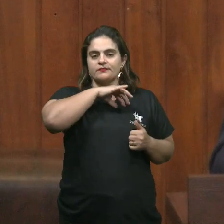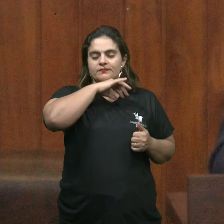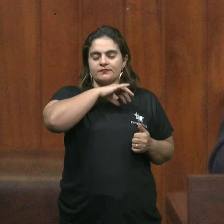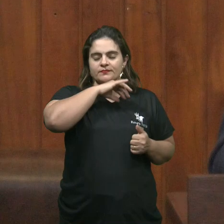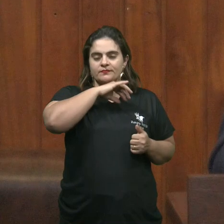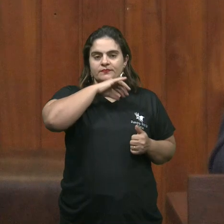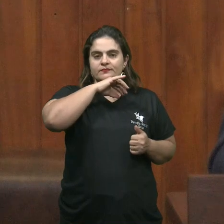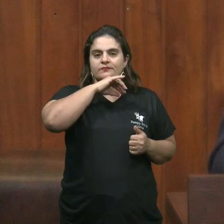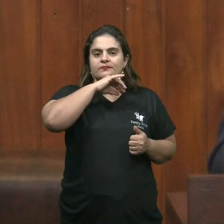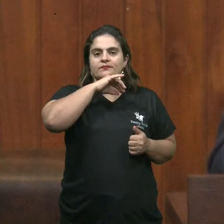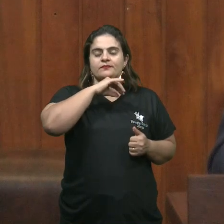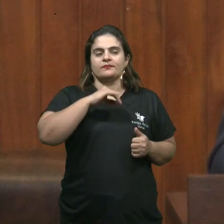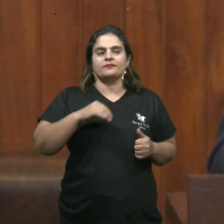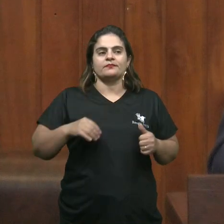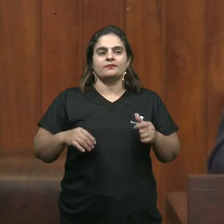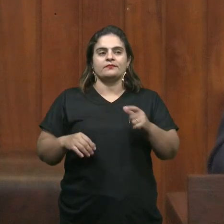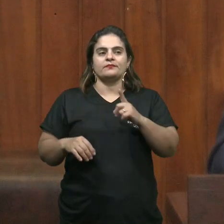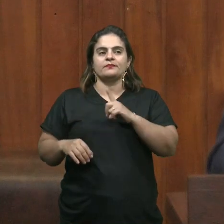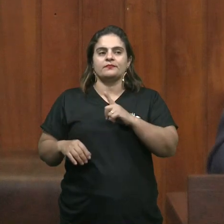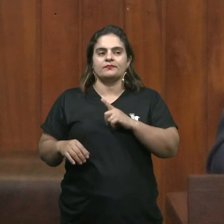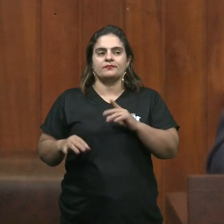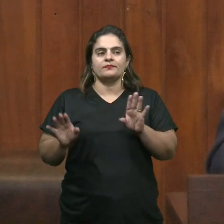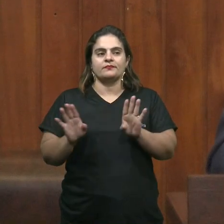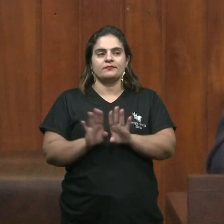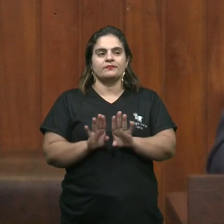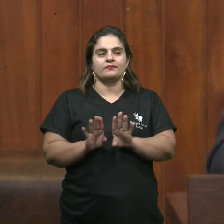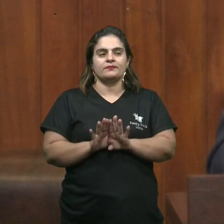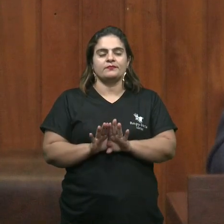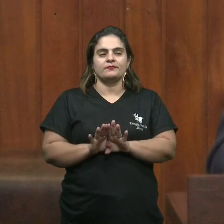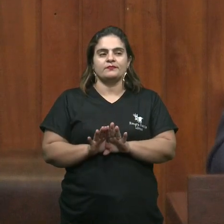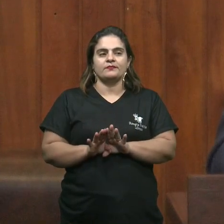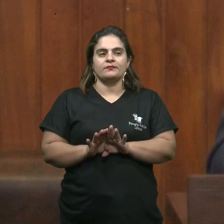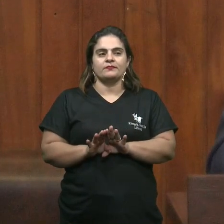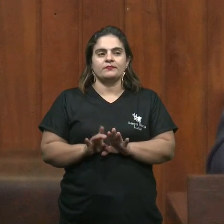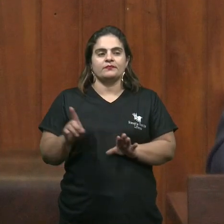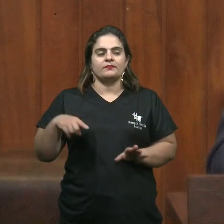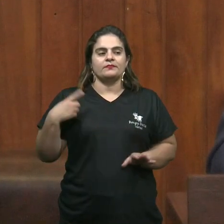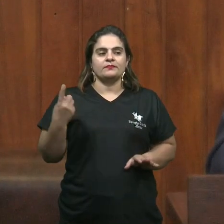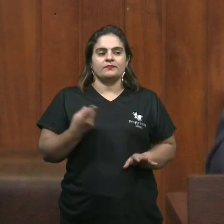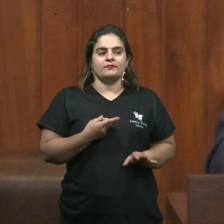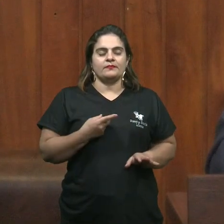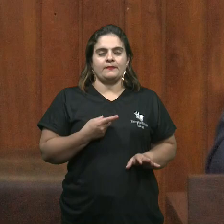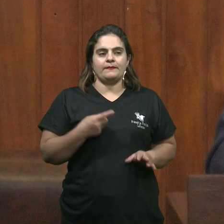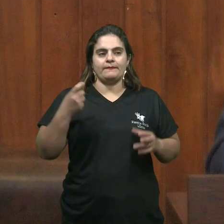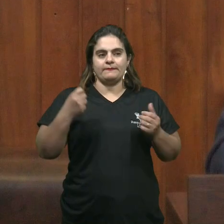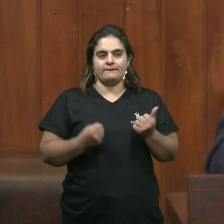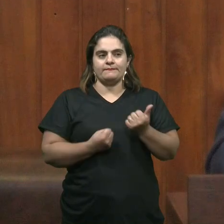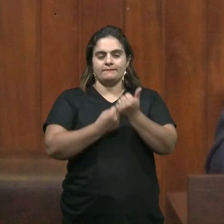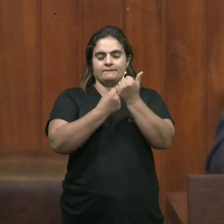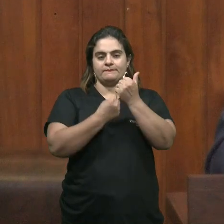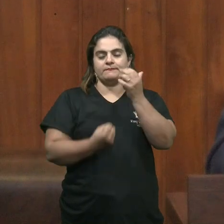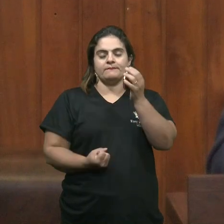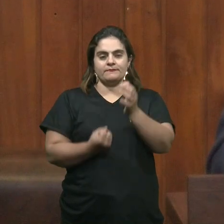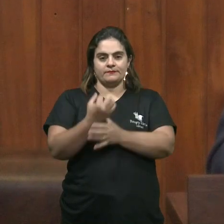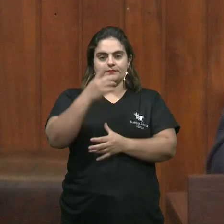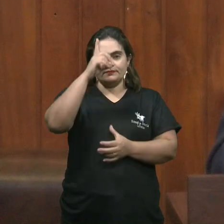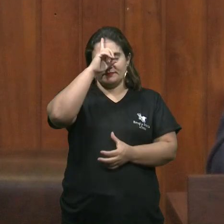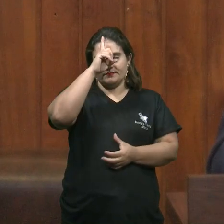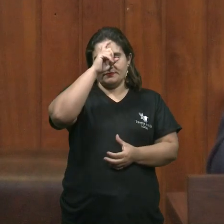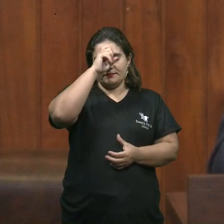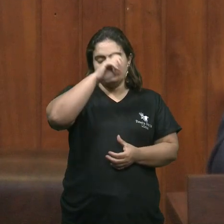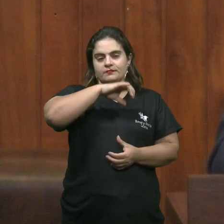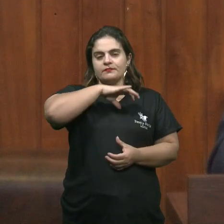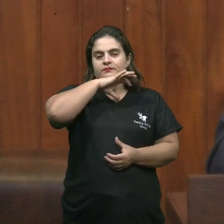estendendo muito. E uma outra situação que a gente defende também, além da criação do hospital veterinário,